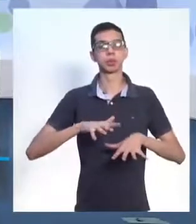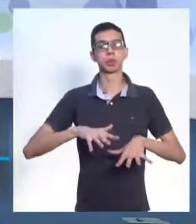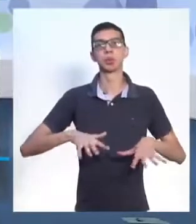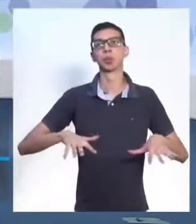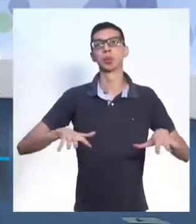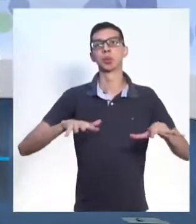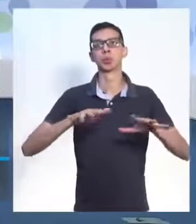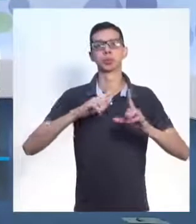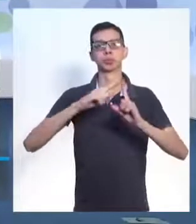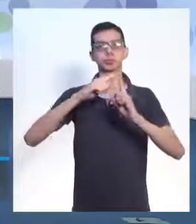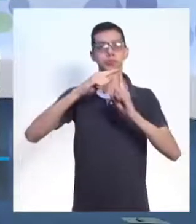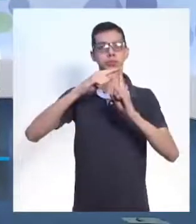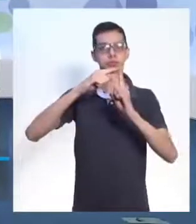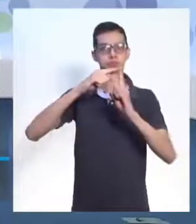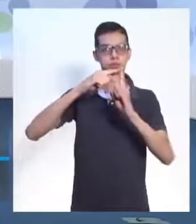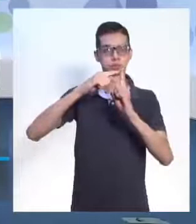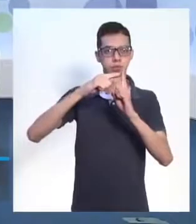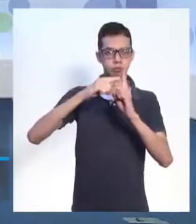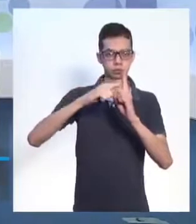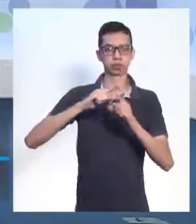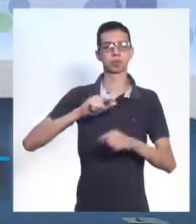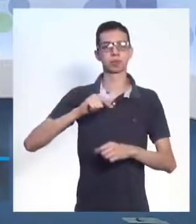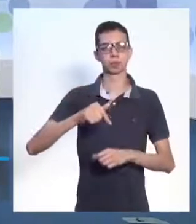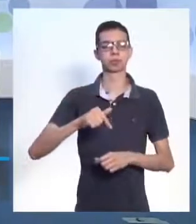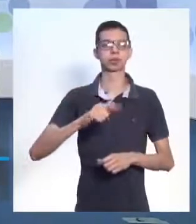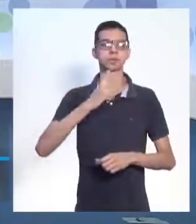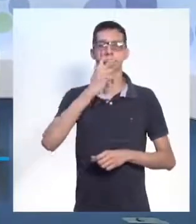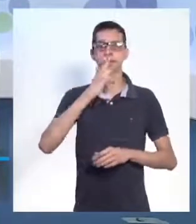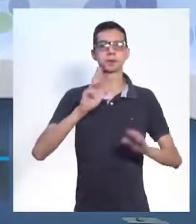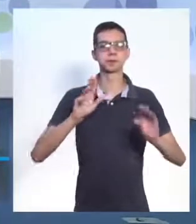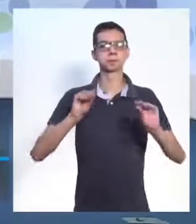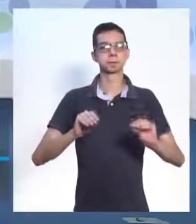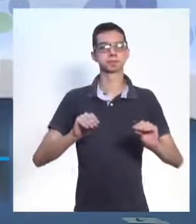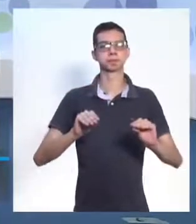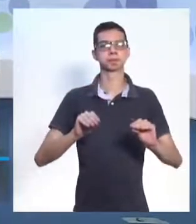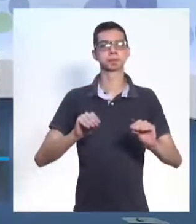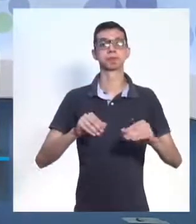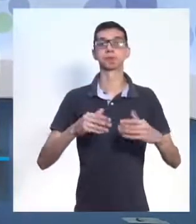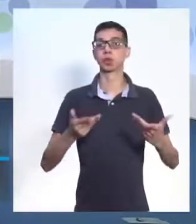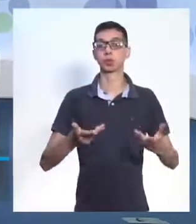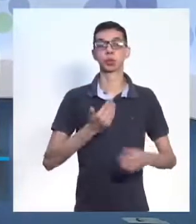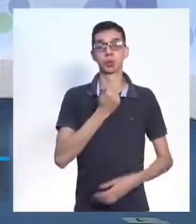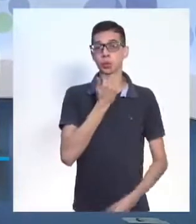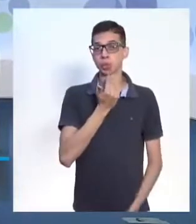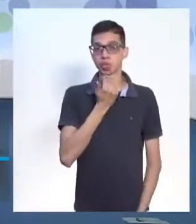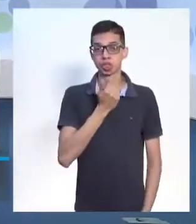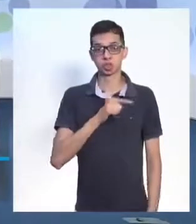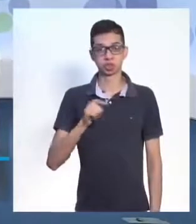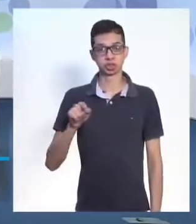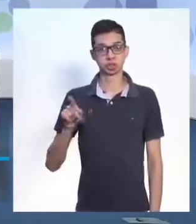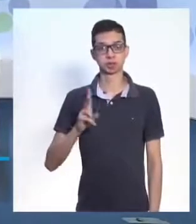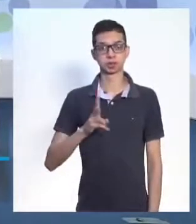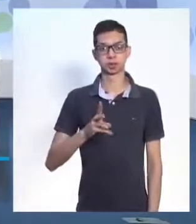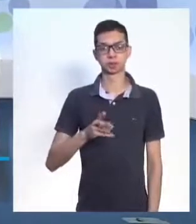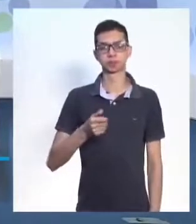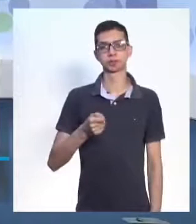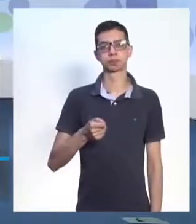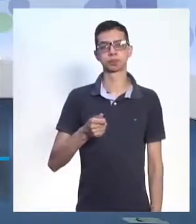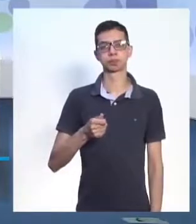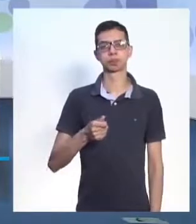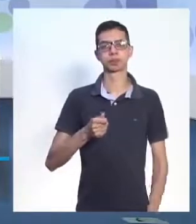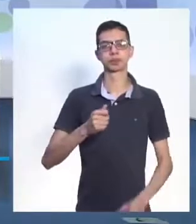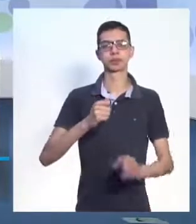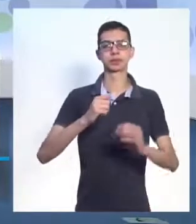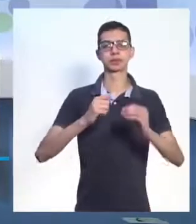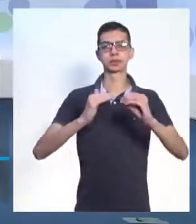àquela temperatura. Chegou naquela temperatura, ele desliga. Então, essa é a ideia. Não adianta você colocar o ar-condicionado lá embaixo, que ele